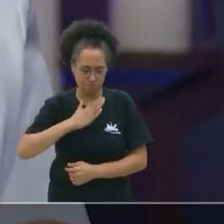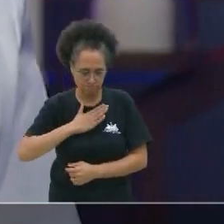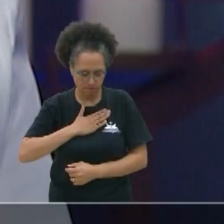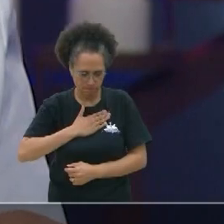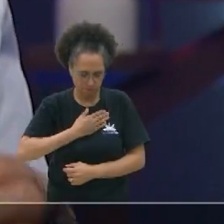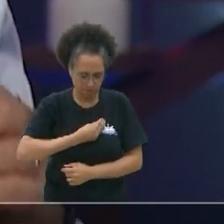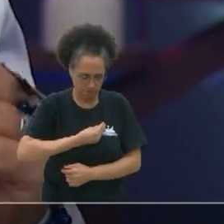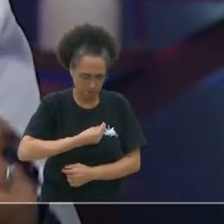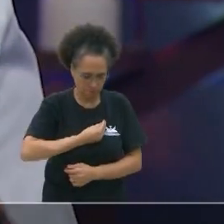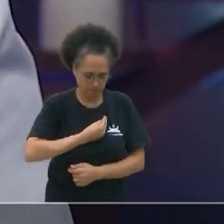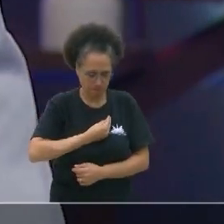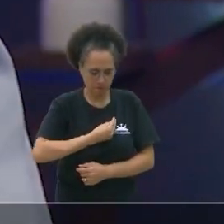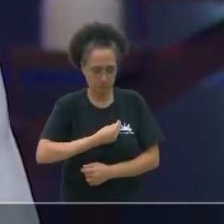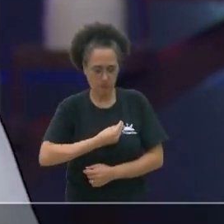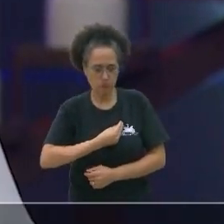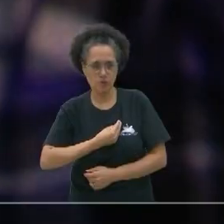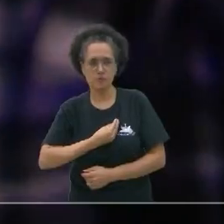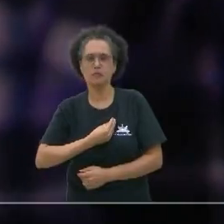vida.